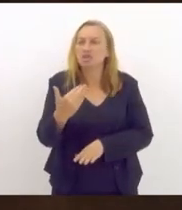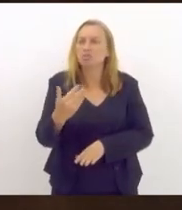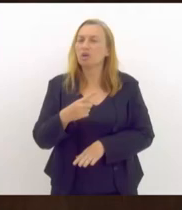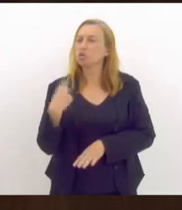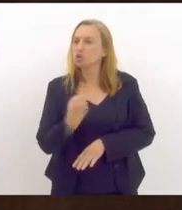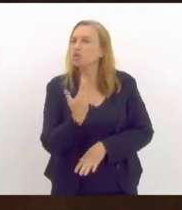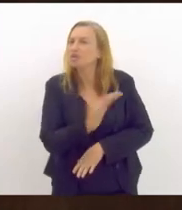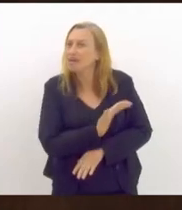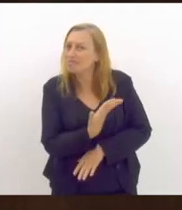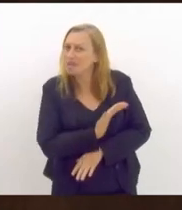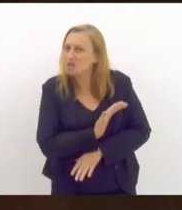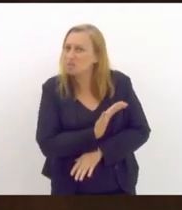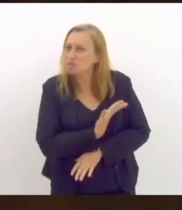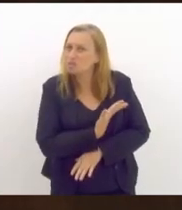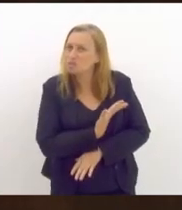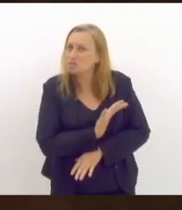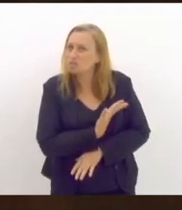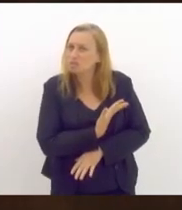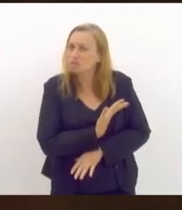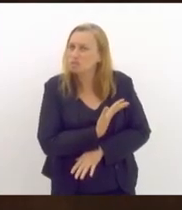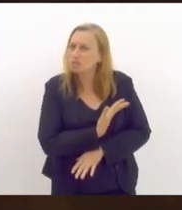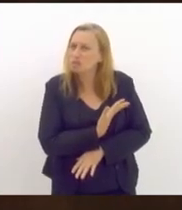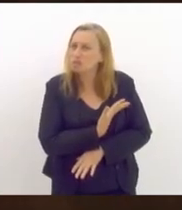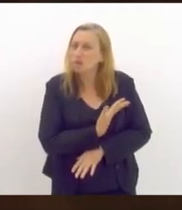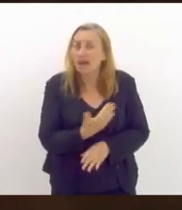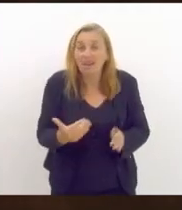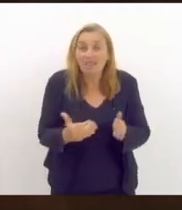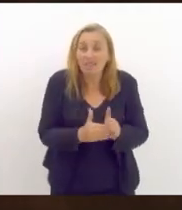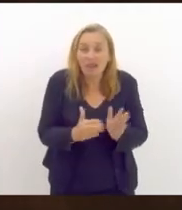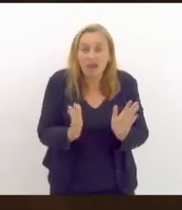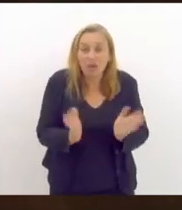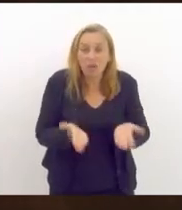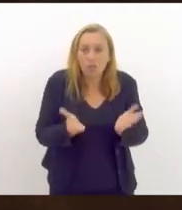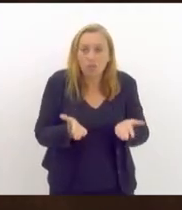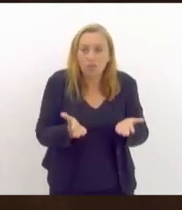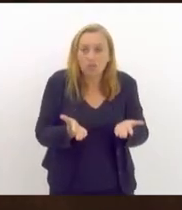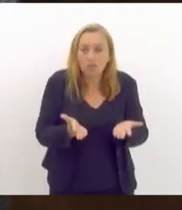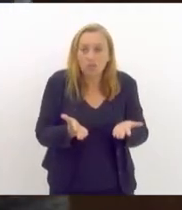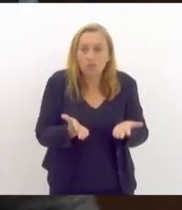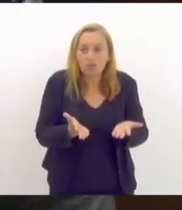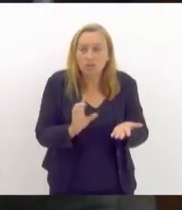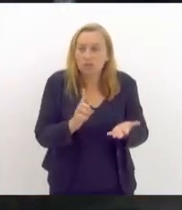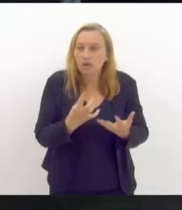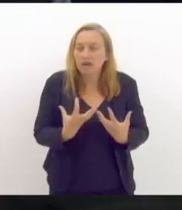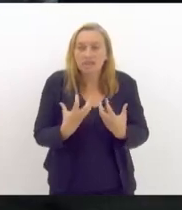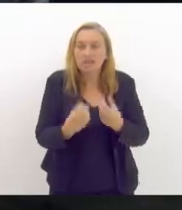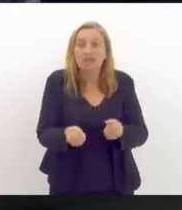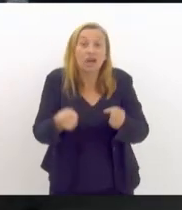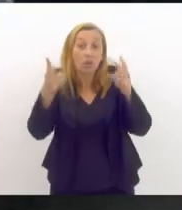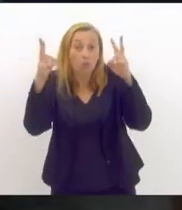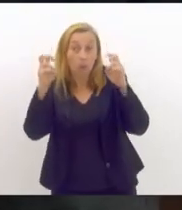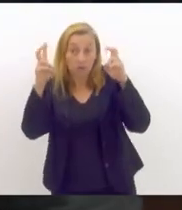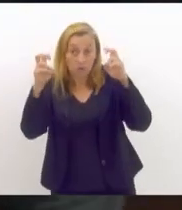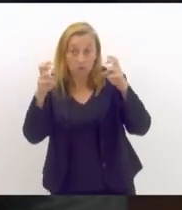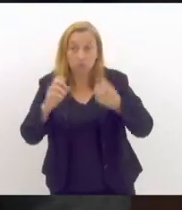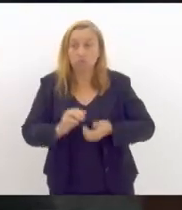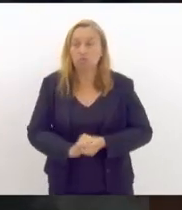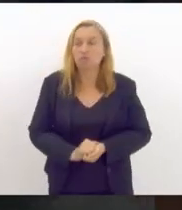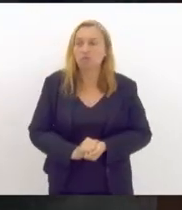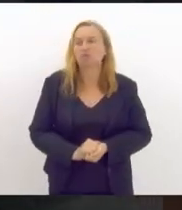nossos colegas que até aqui se abstiveram com relação a matéria